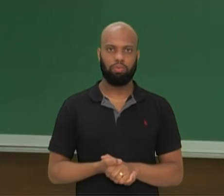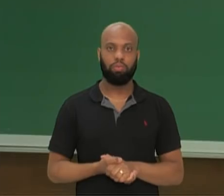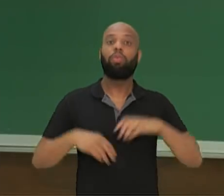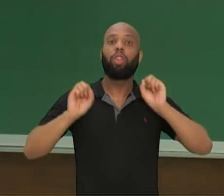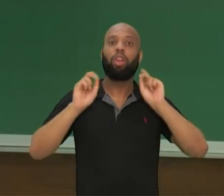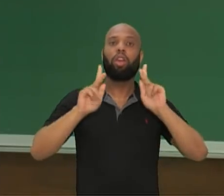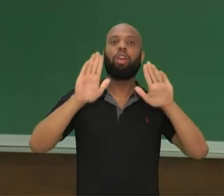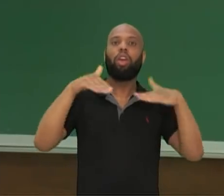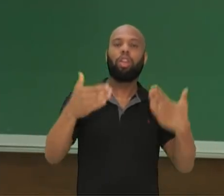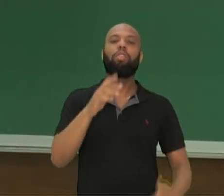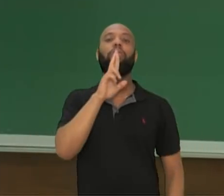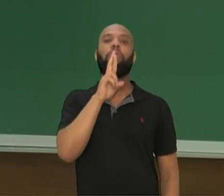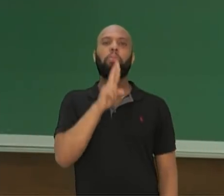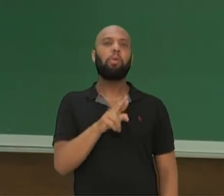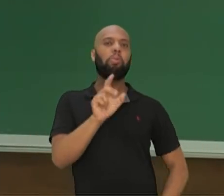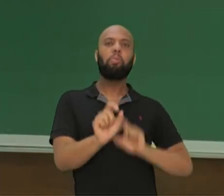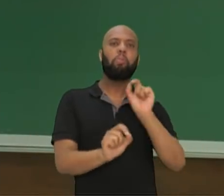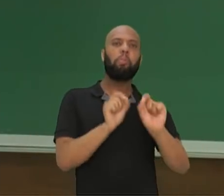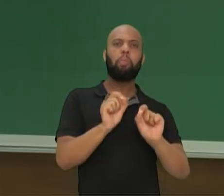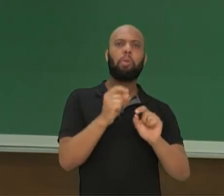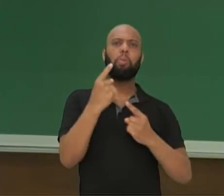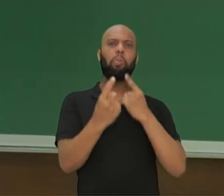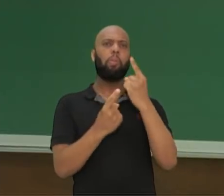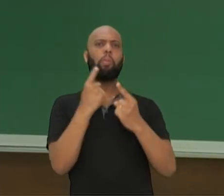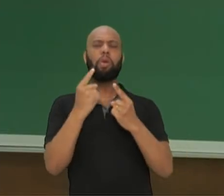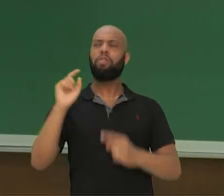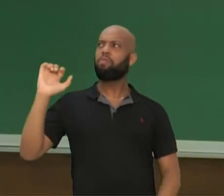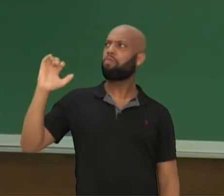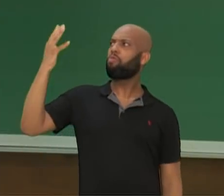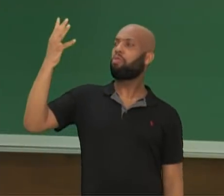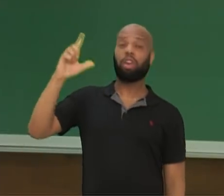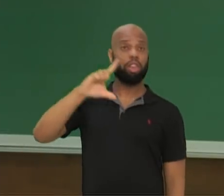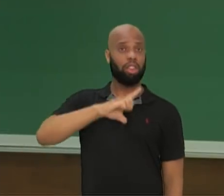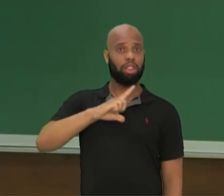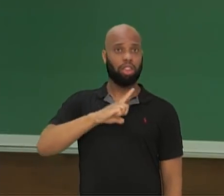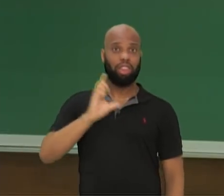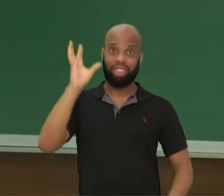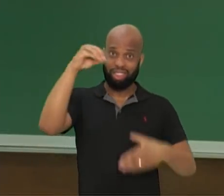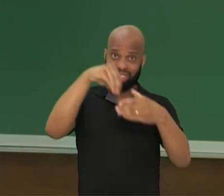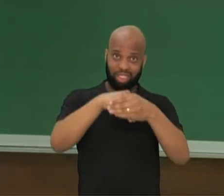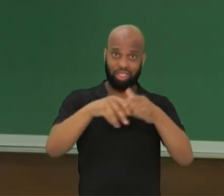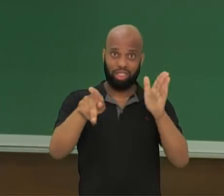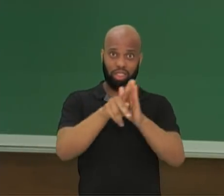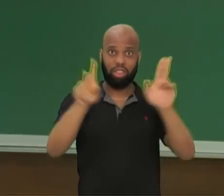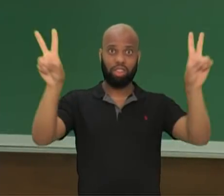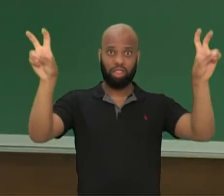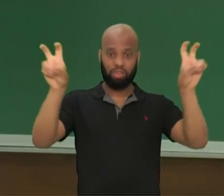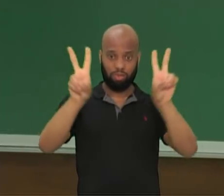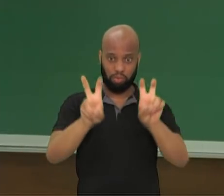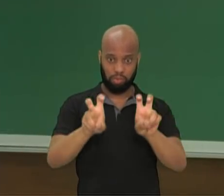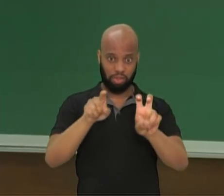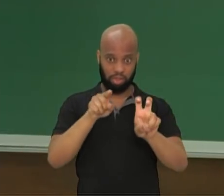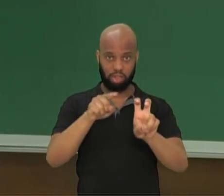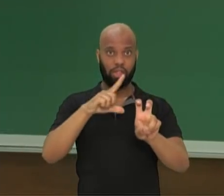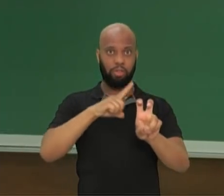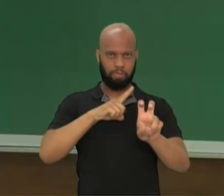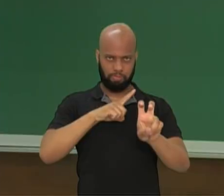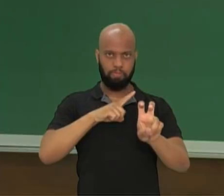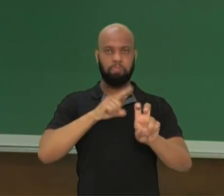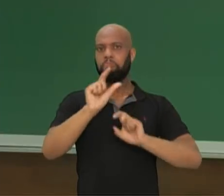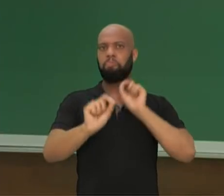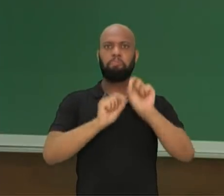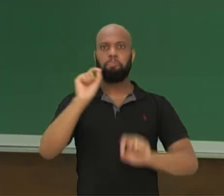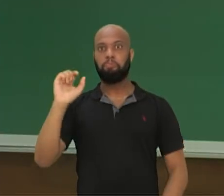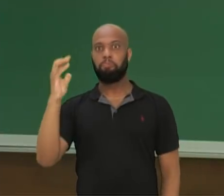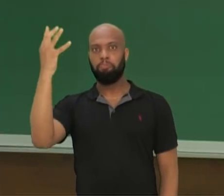Muito bem, então a resposta seria, qual é o fato destacado, né? O fato destacado na linha fina, que é aquela linha abaixo do título,